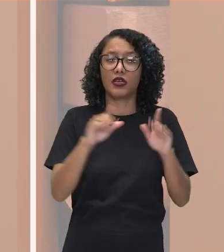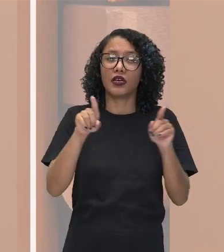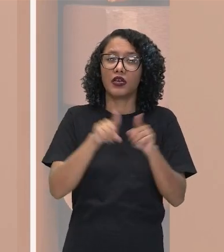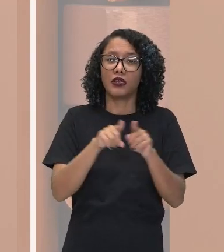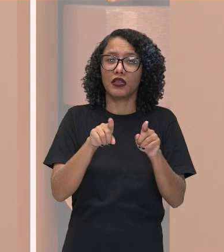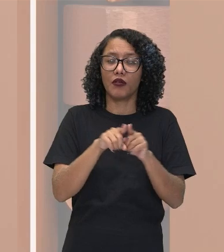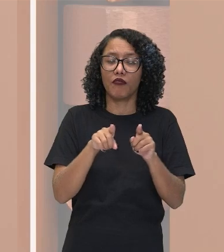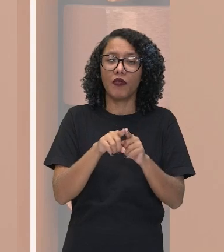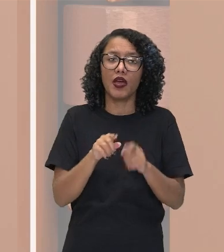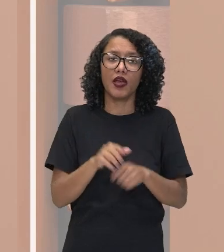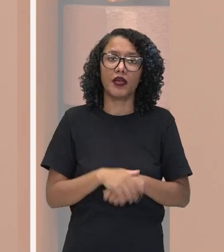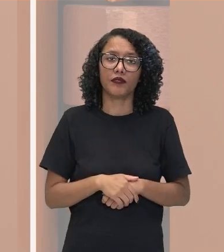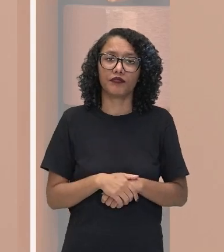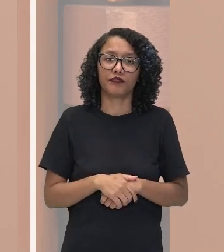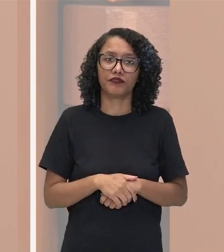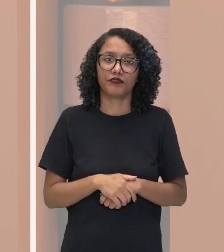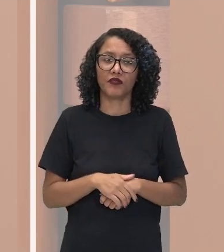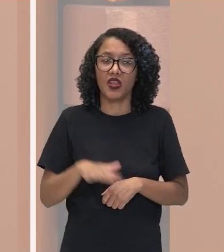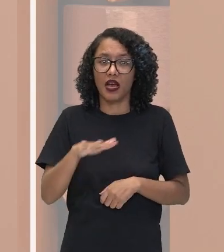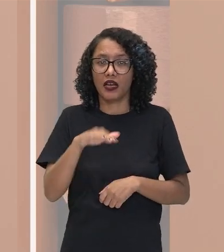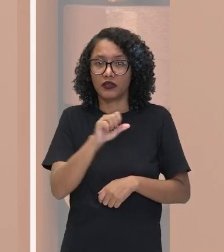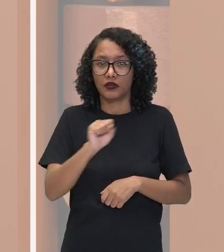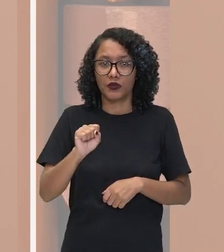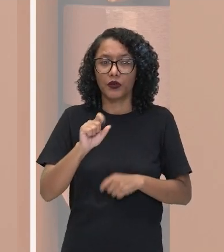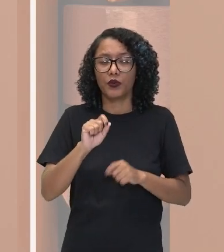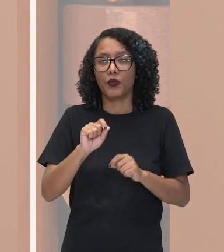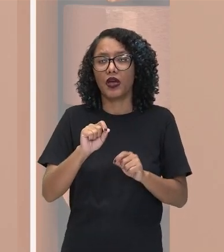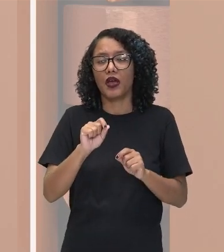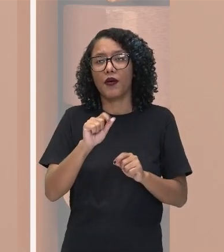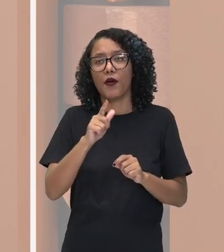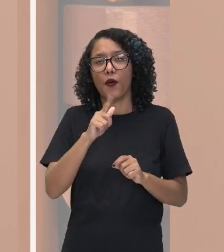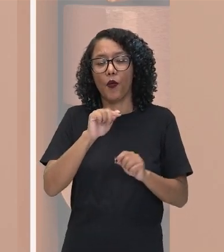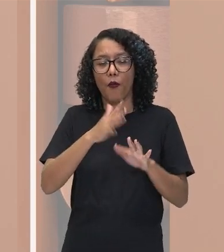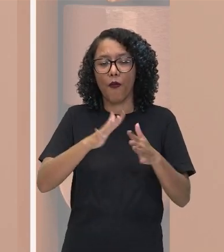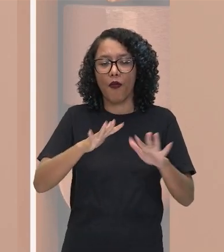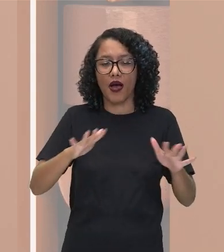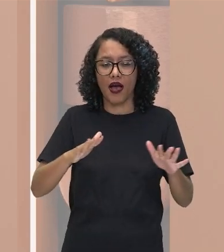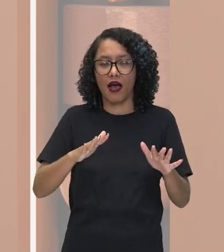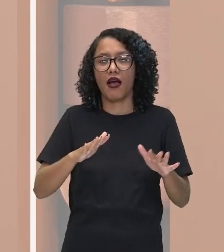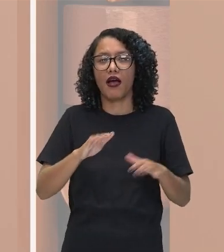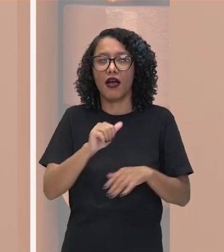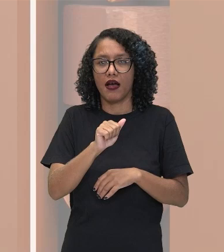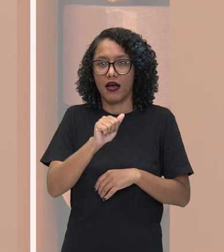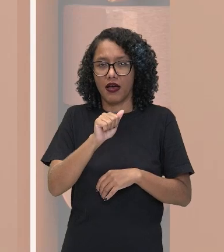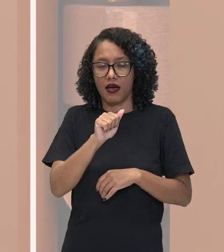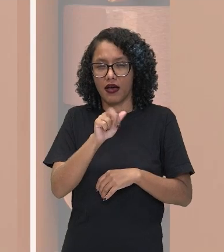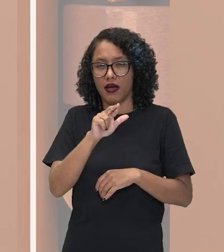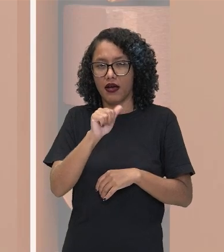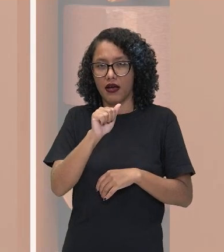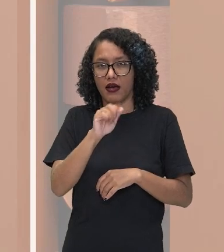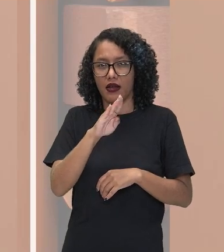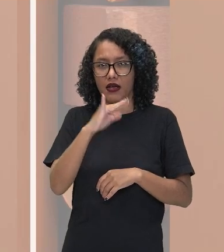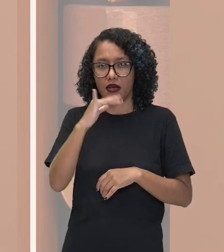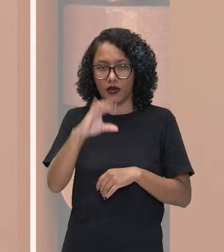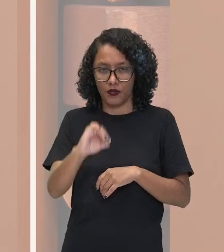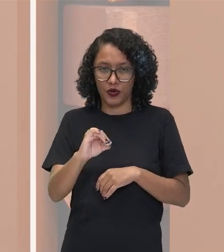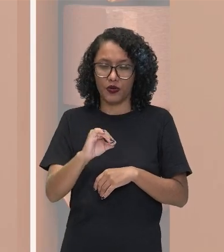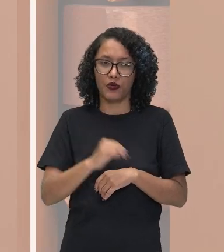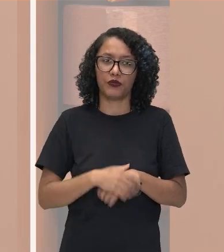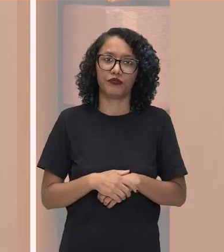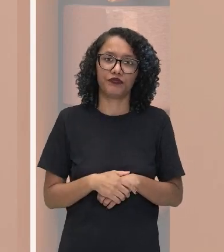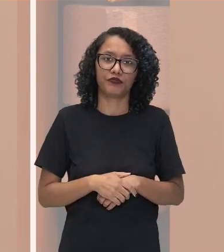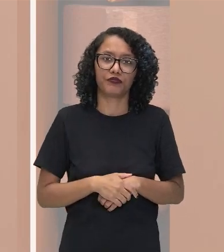encontrar ali a região do Mar Arábico. Então, a gente tem ali essa formação para que a gente consiga